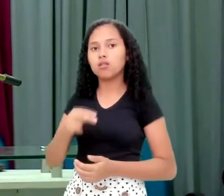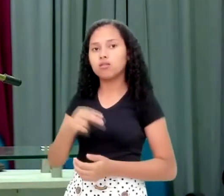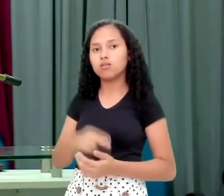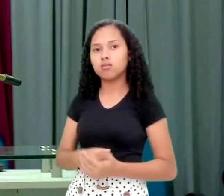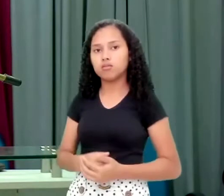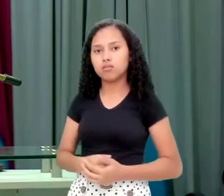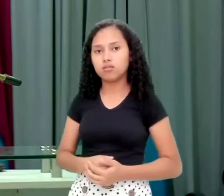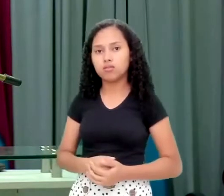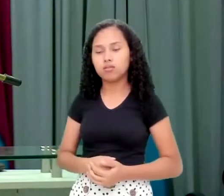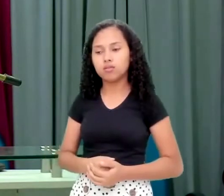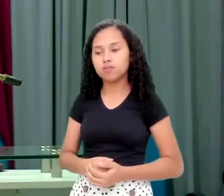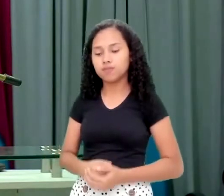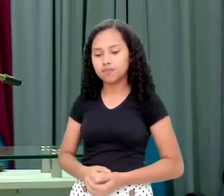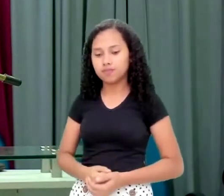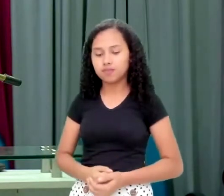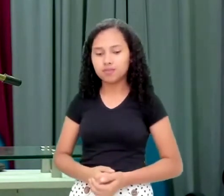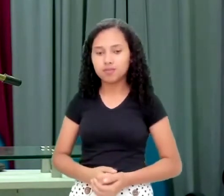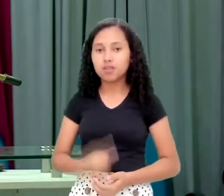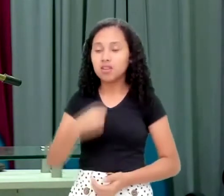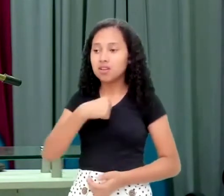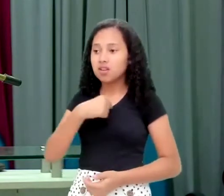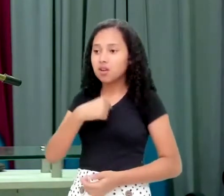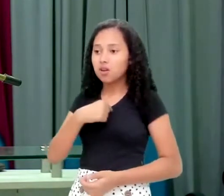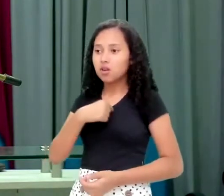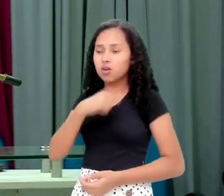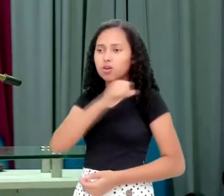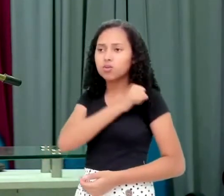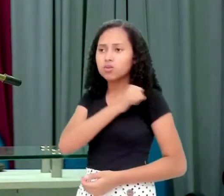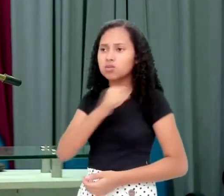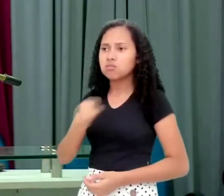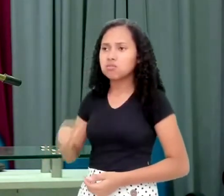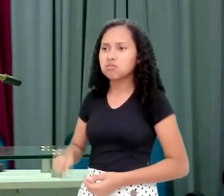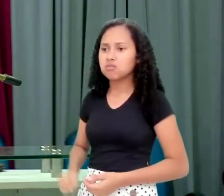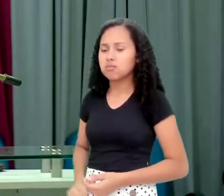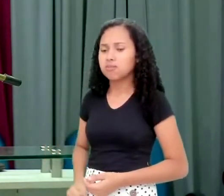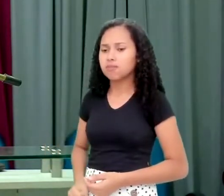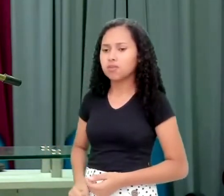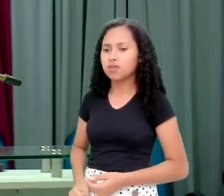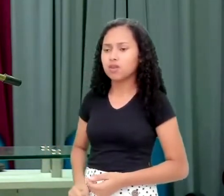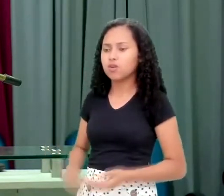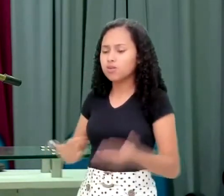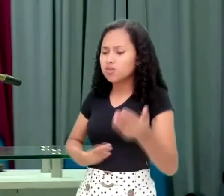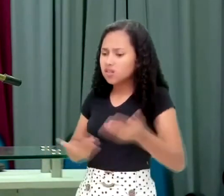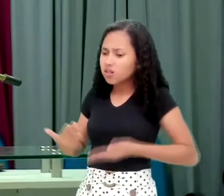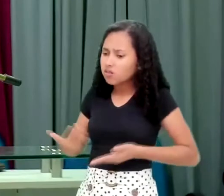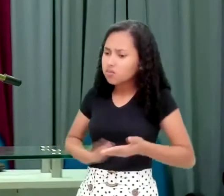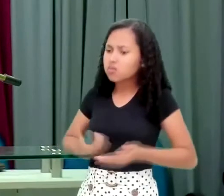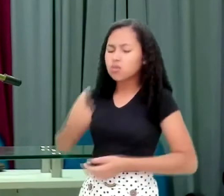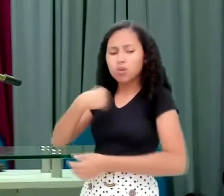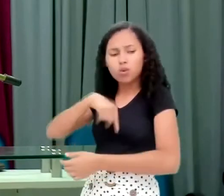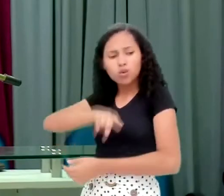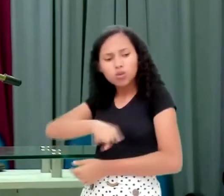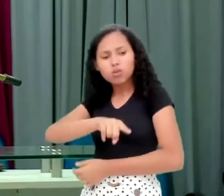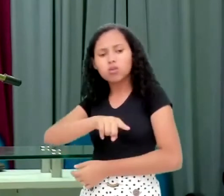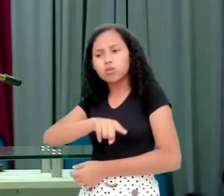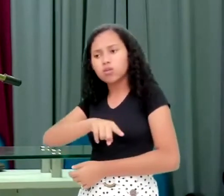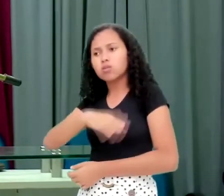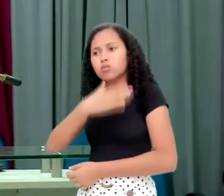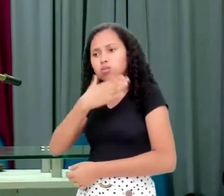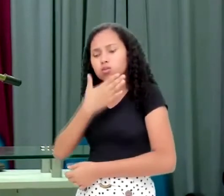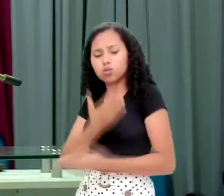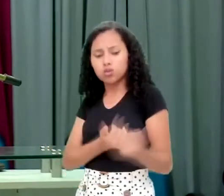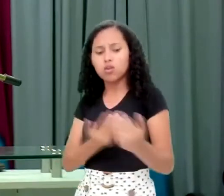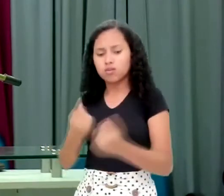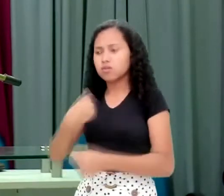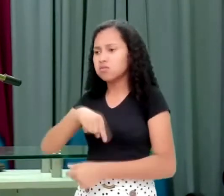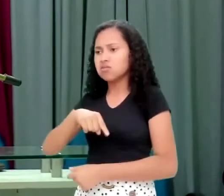insensato, louco. E eu, meu Senhor, não vi quando os teus servos foram lá, quando os rapazes foram lá.